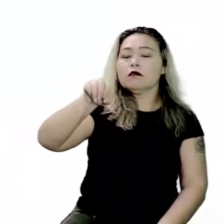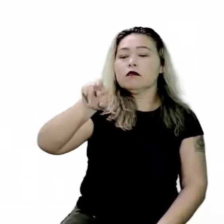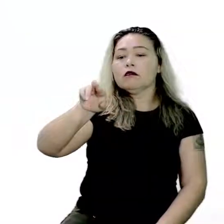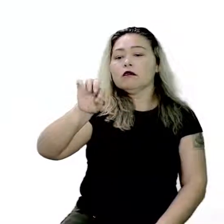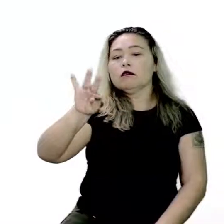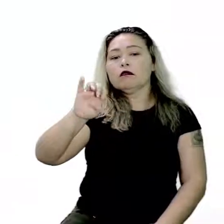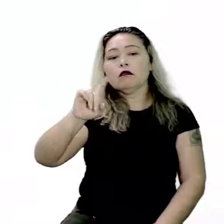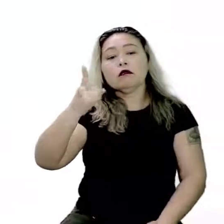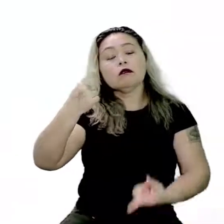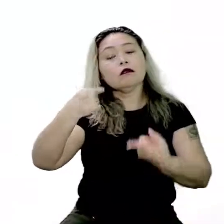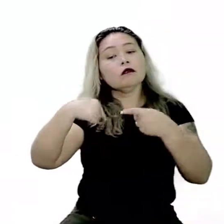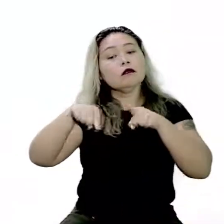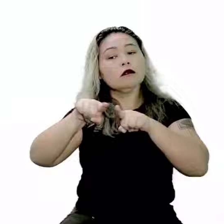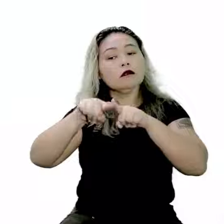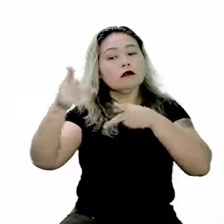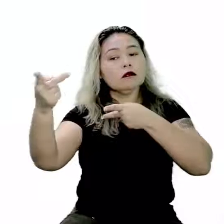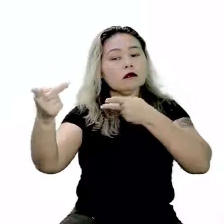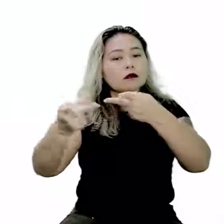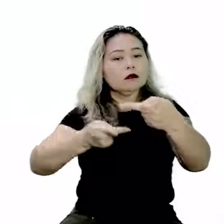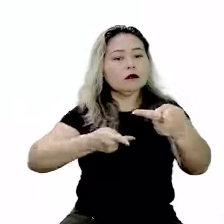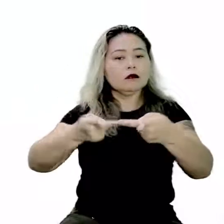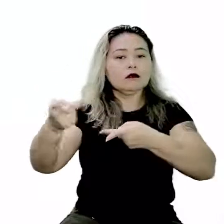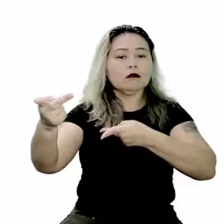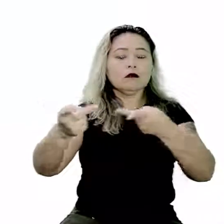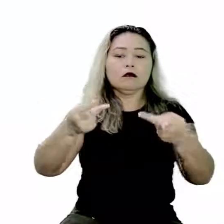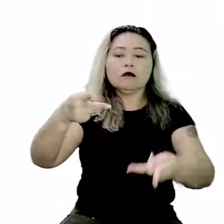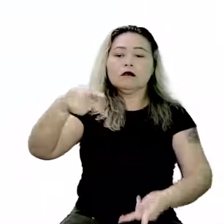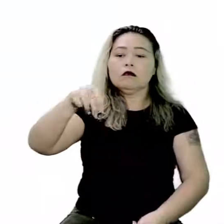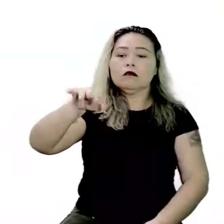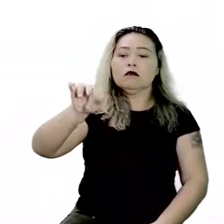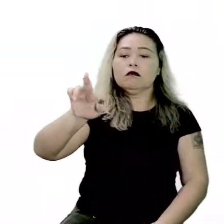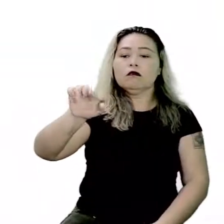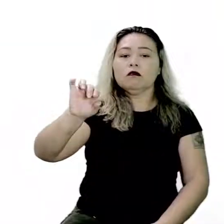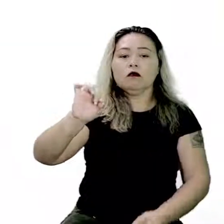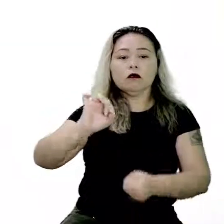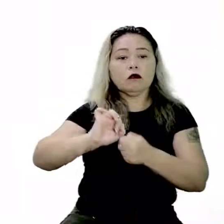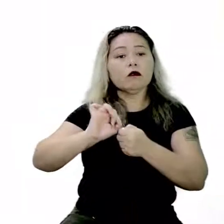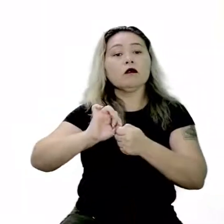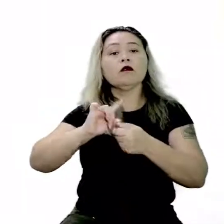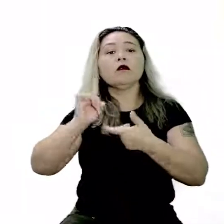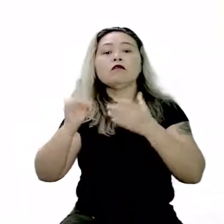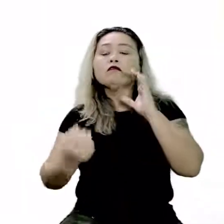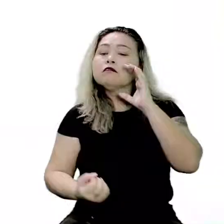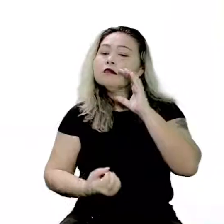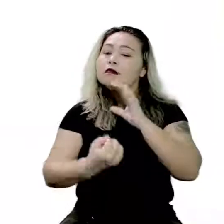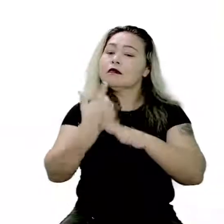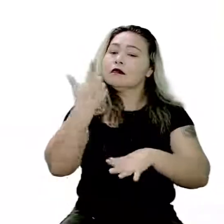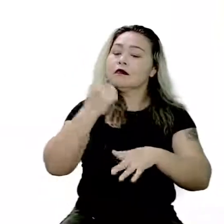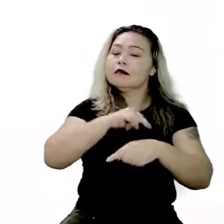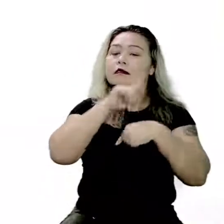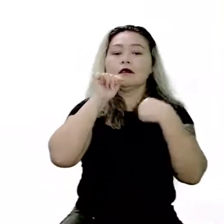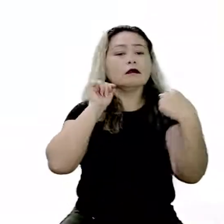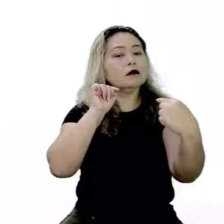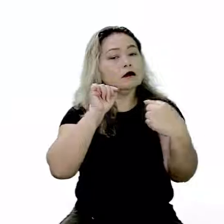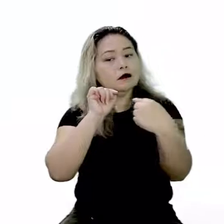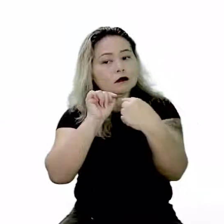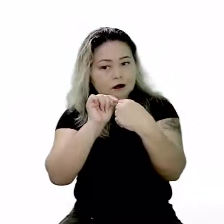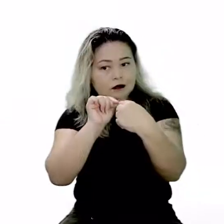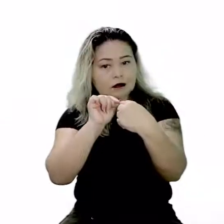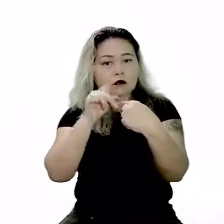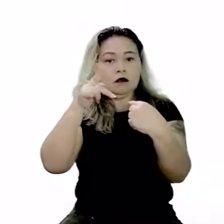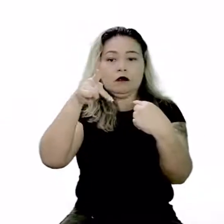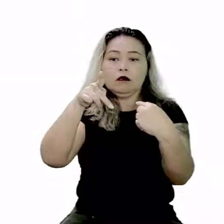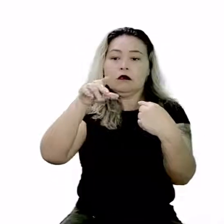Planaflora. A criação e ação do Polo Noroeste. Nós vamos falar também sobre